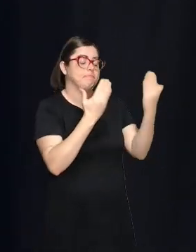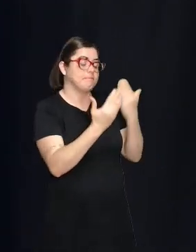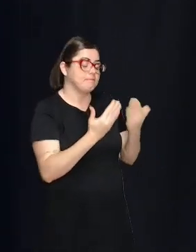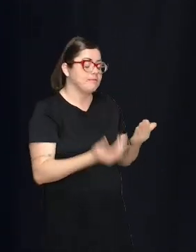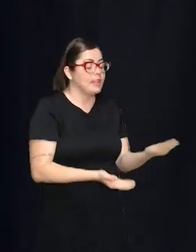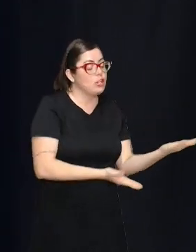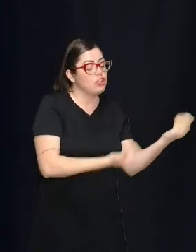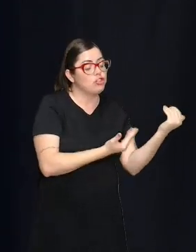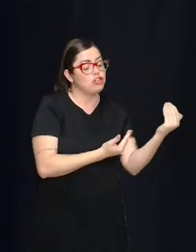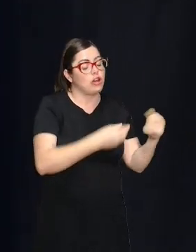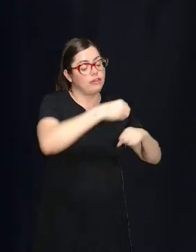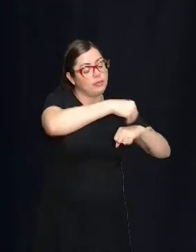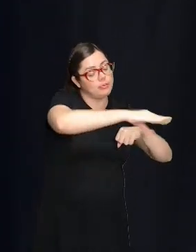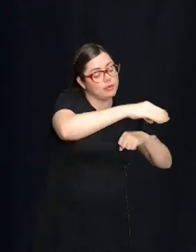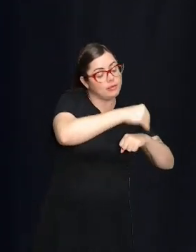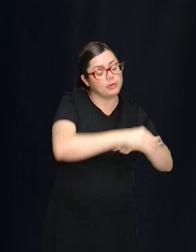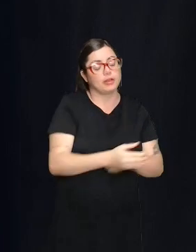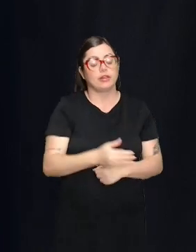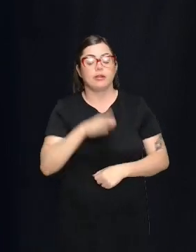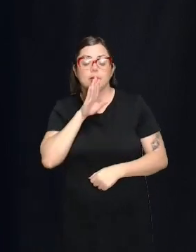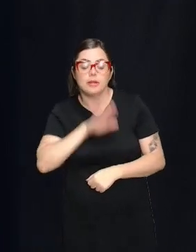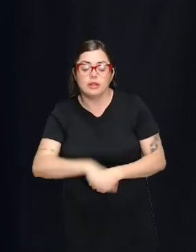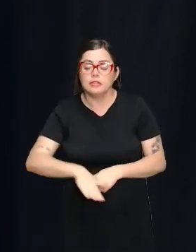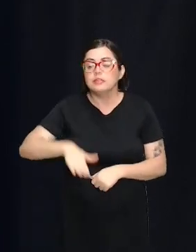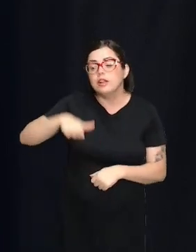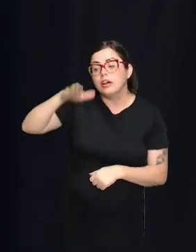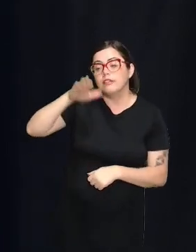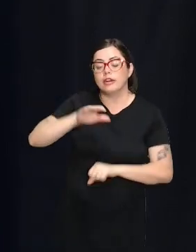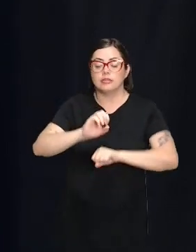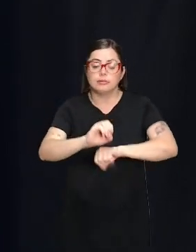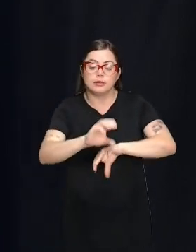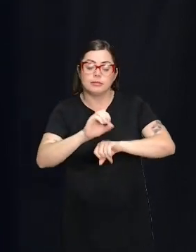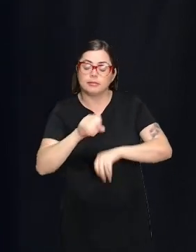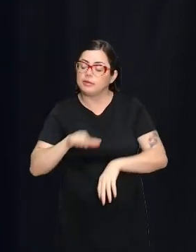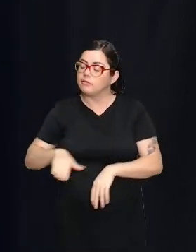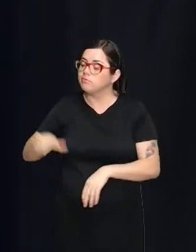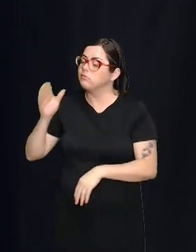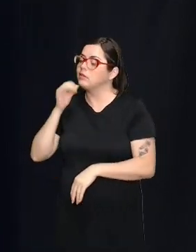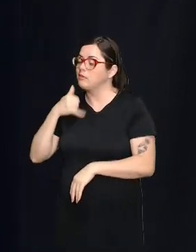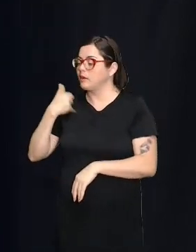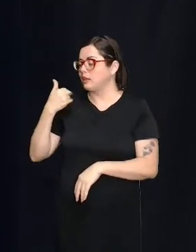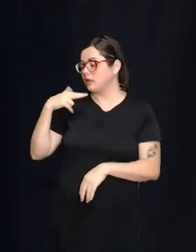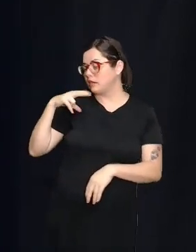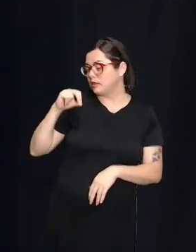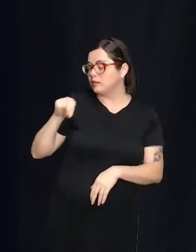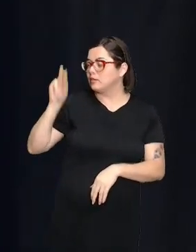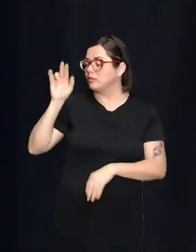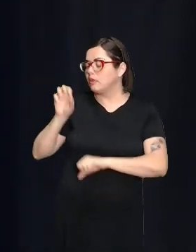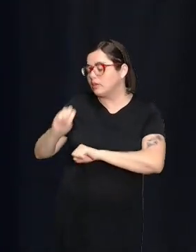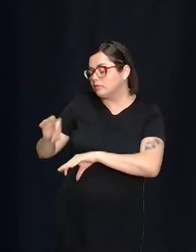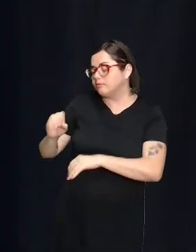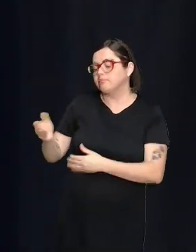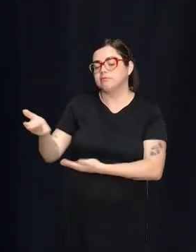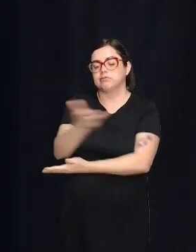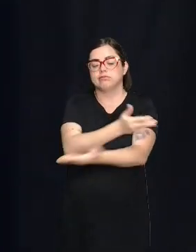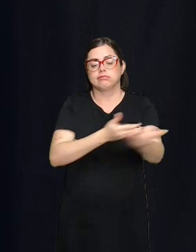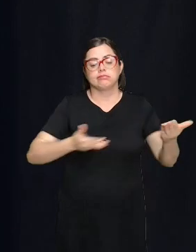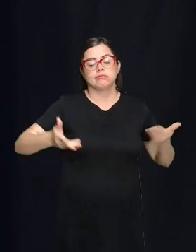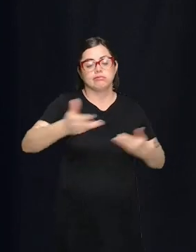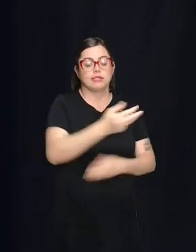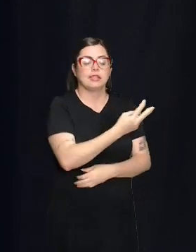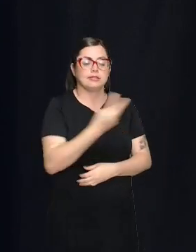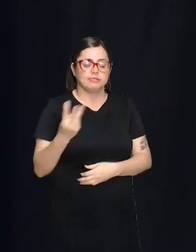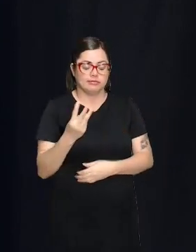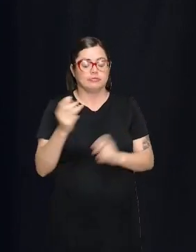coisas, cada um tem os seus desafios ali e a gente tem que passar por isso. E aí, Rodrigo, acho que queria ouvir um pouco de você assim,